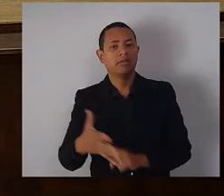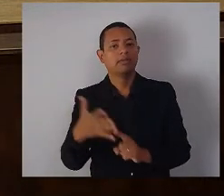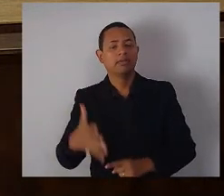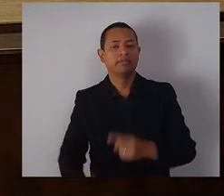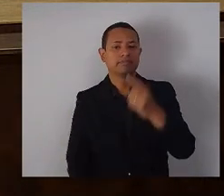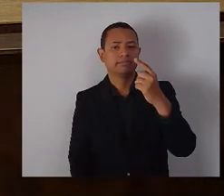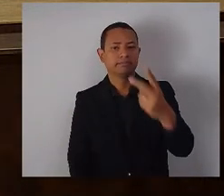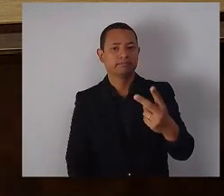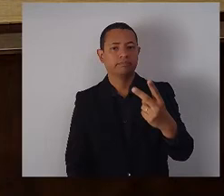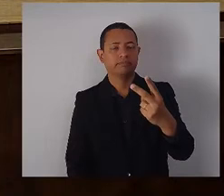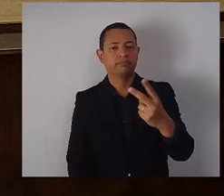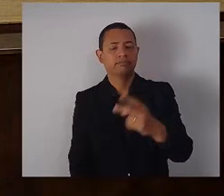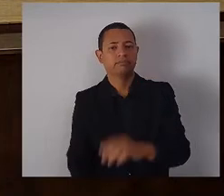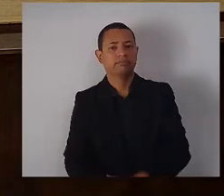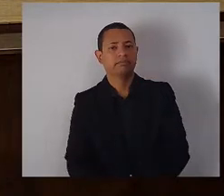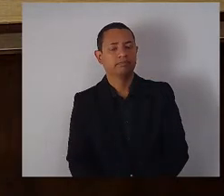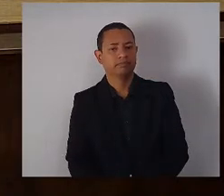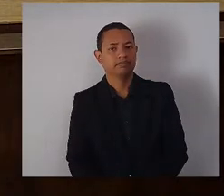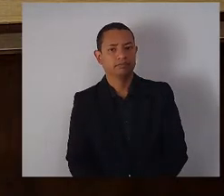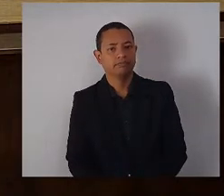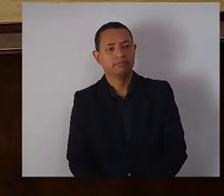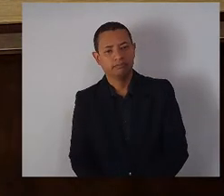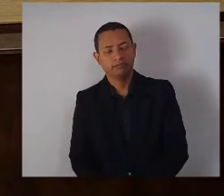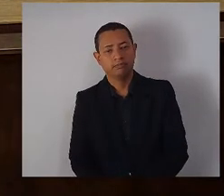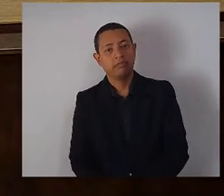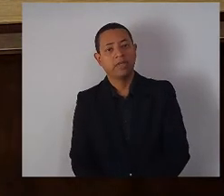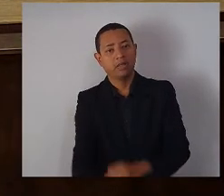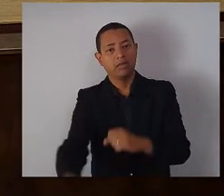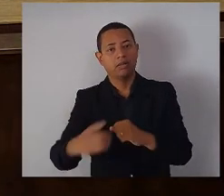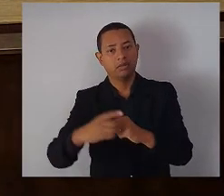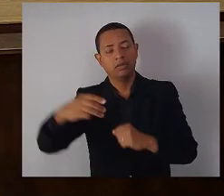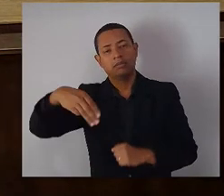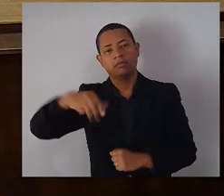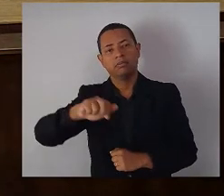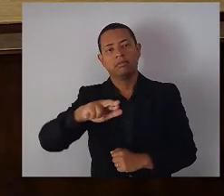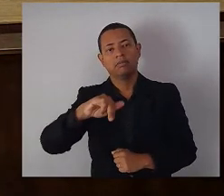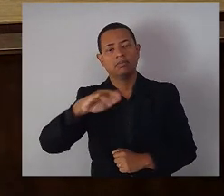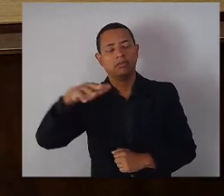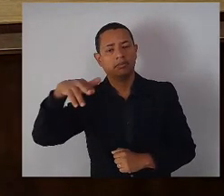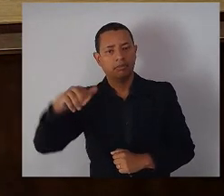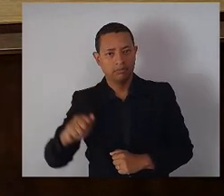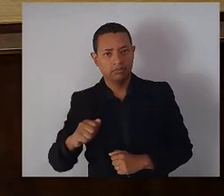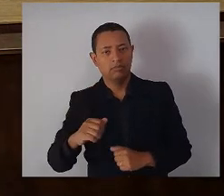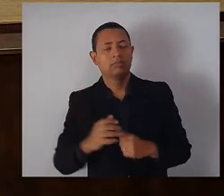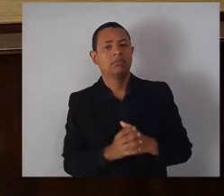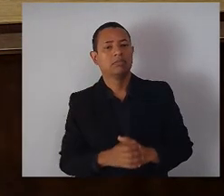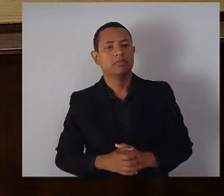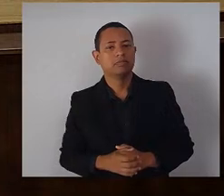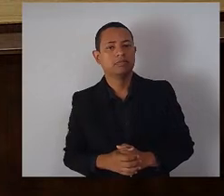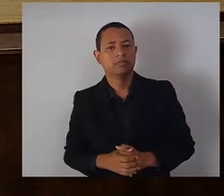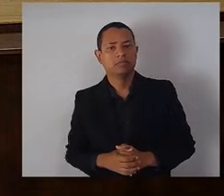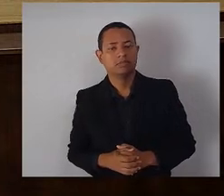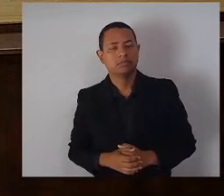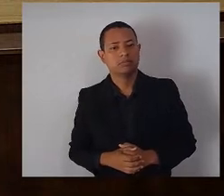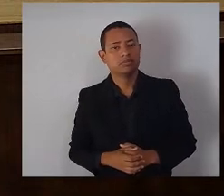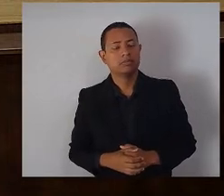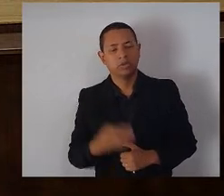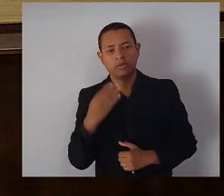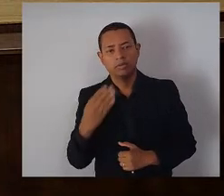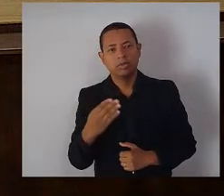orais. Sustentação oral da doutora Mariana Gomes Pedrosa, pelo requerido Evan de Sá Barreto